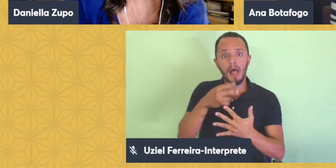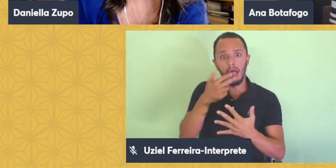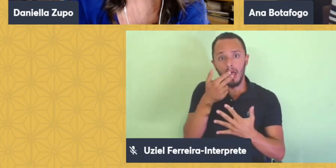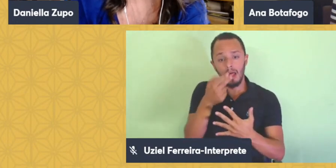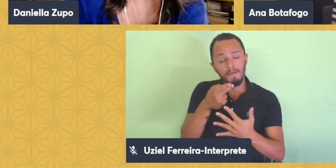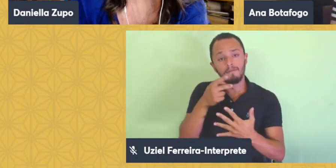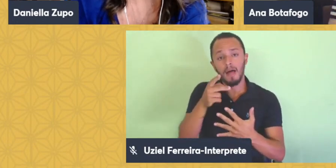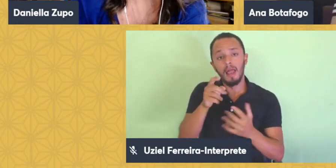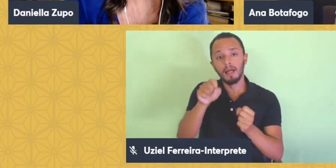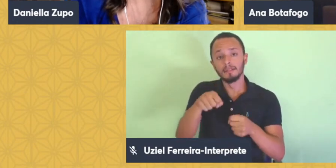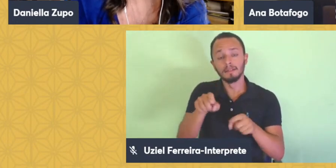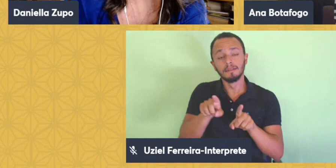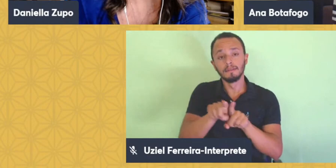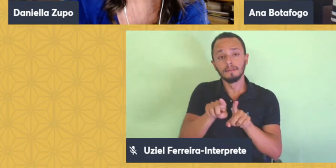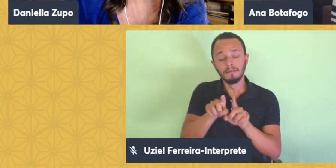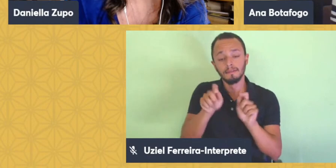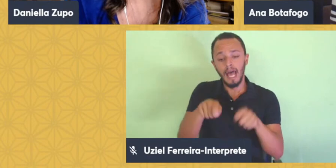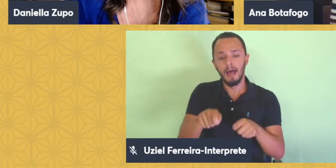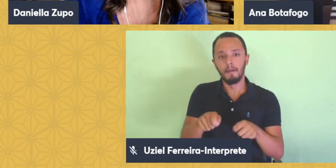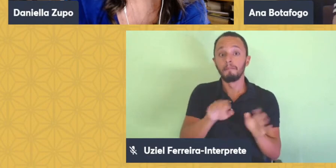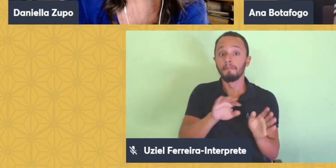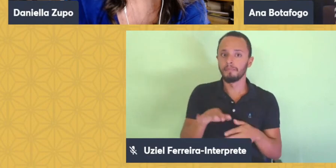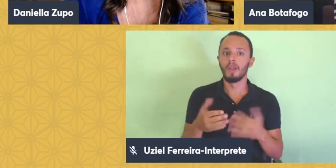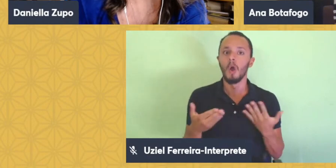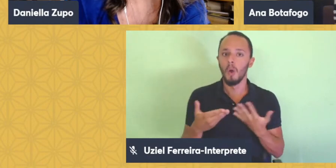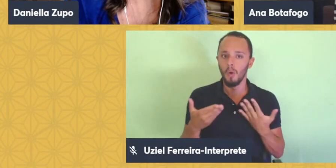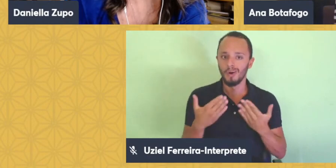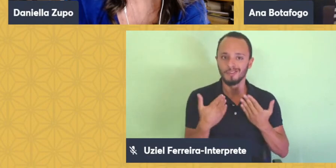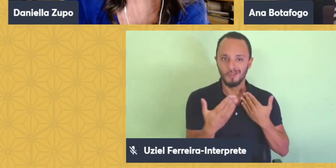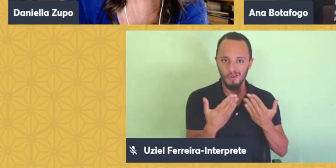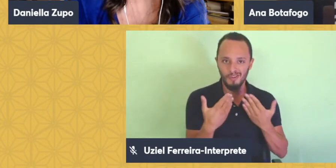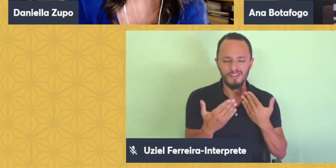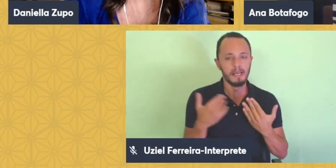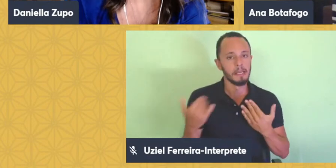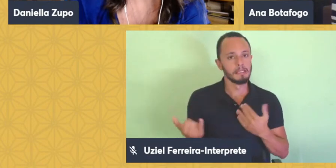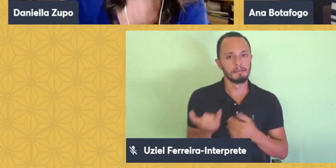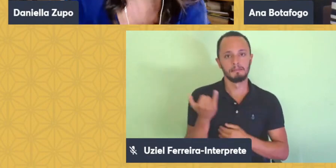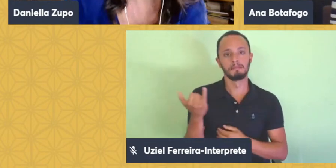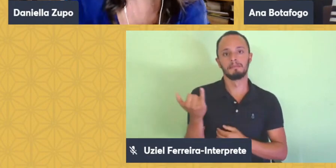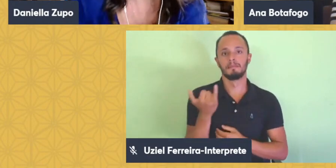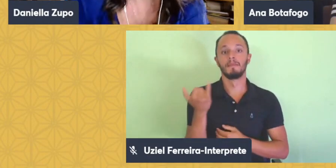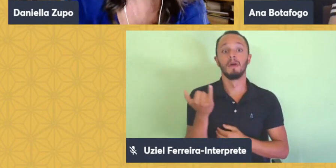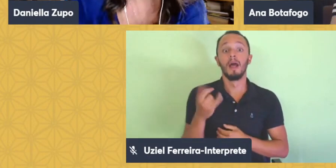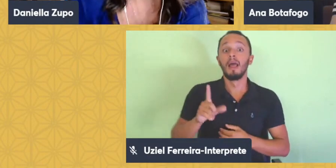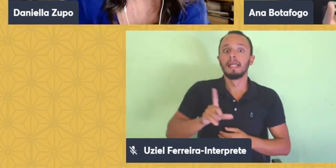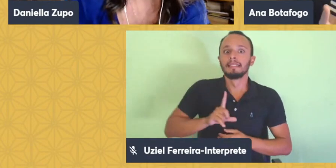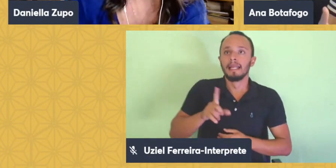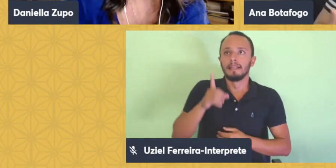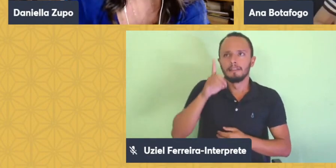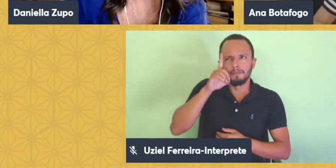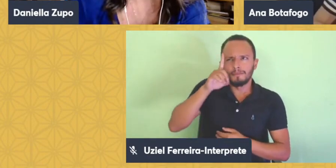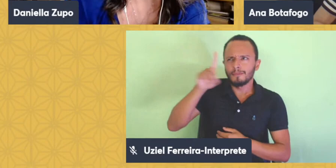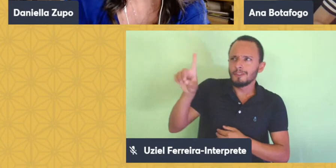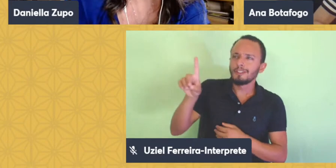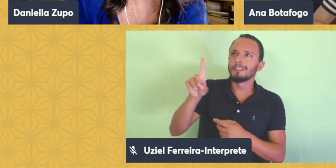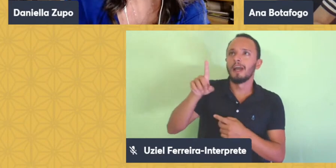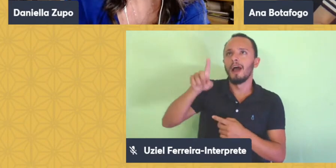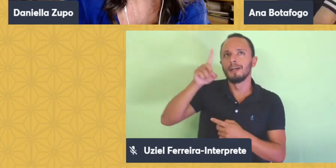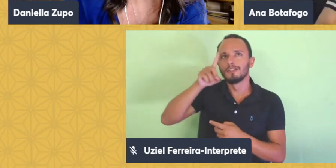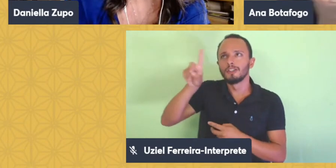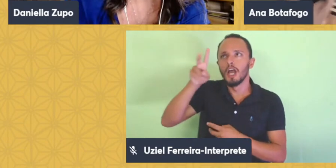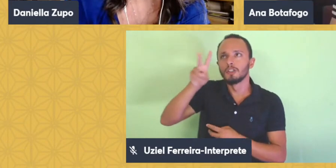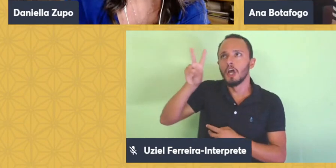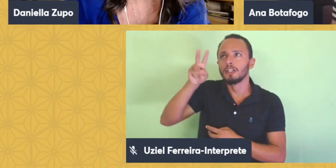conversa hoje mas eu acho que a gente vai precisar de um outro momento e muitos dias para poder a gente